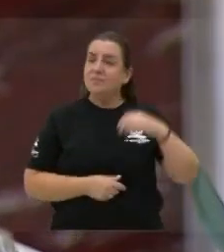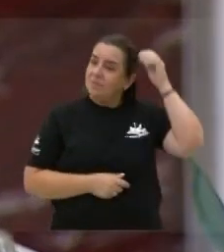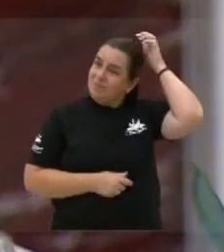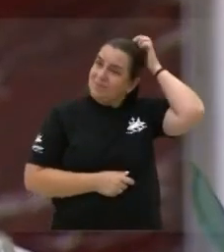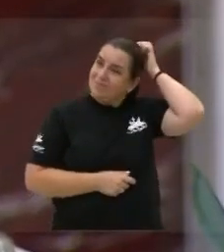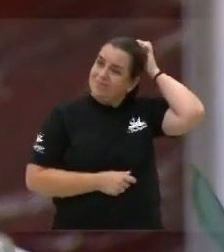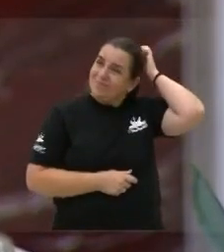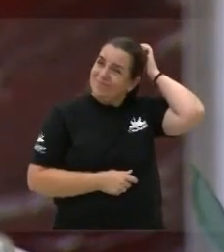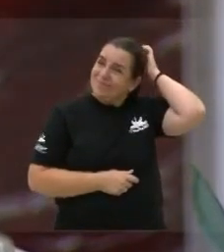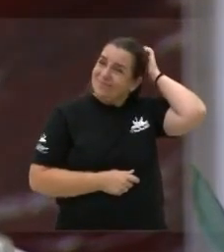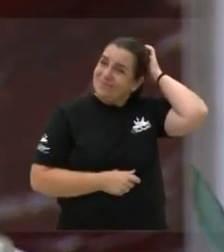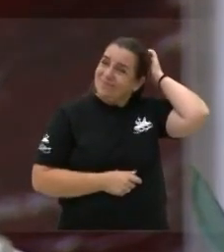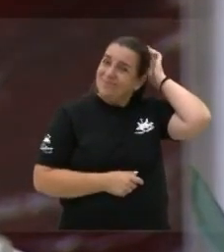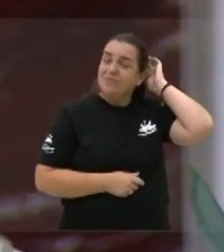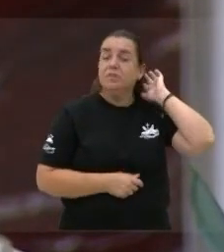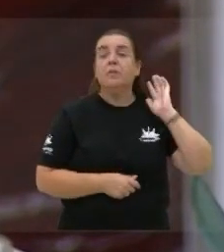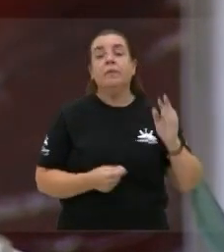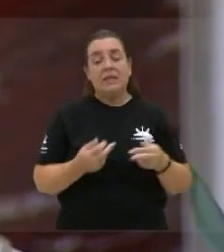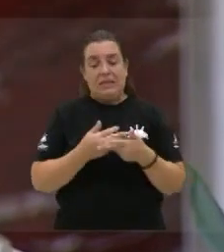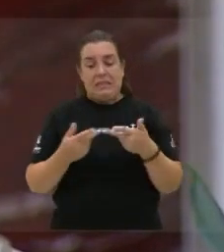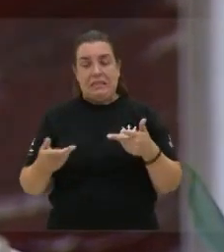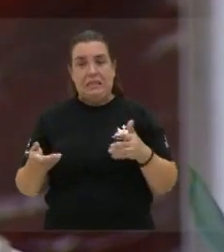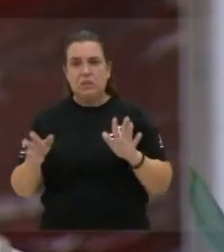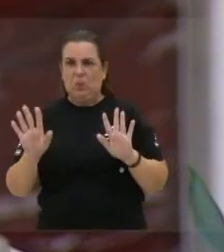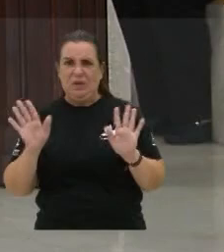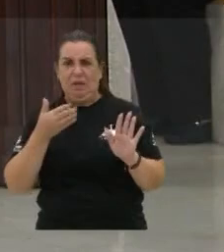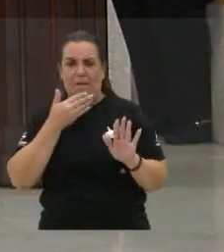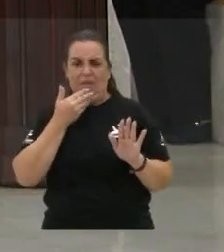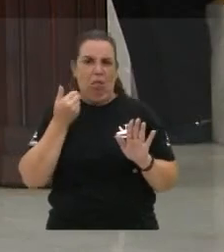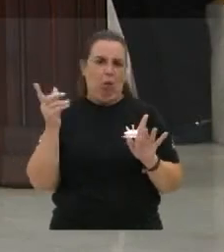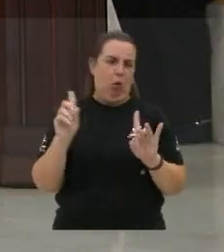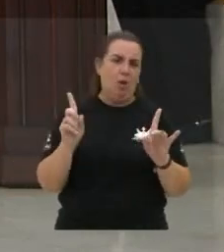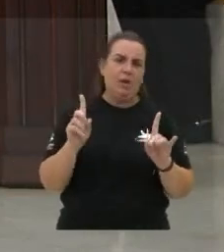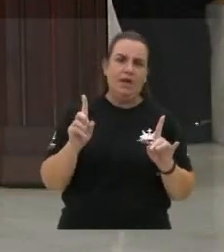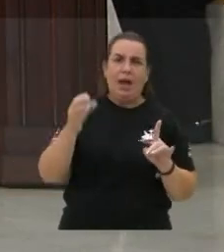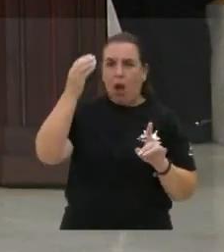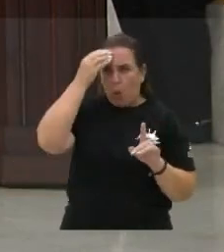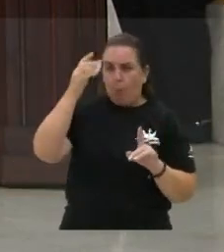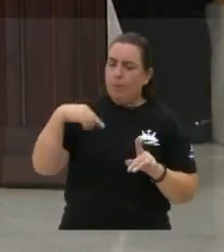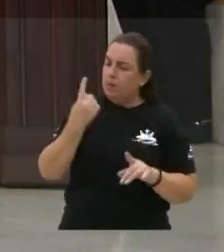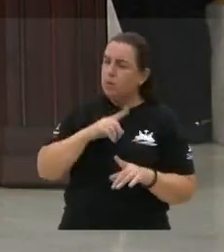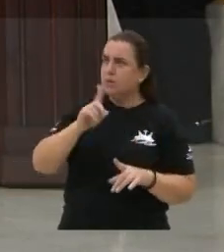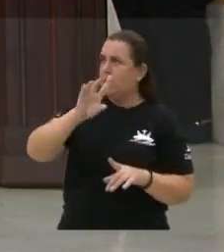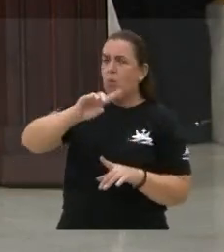Meus irmãos, se as coisas não melhoram, não é culpa de Deus, a culpa é nossa.